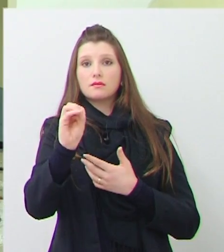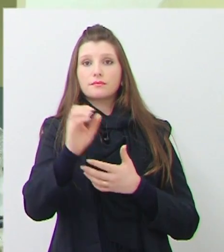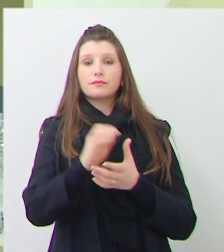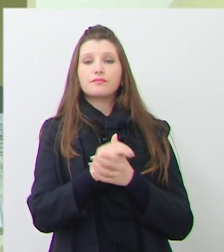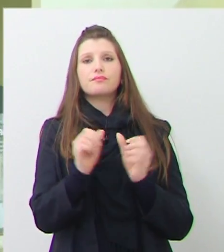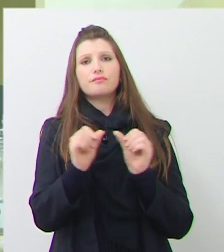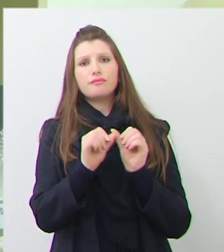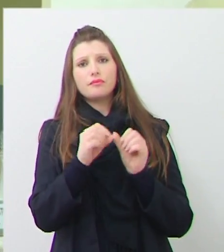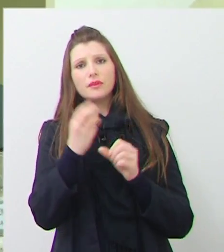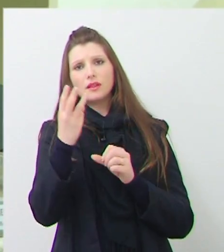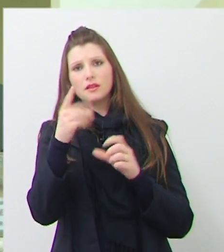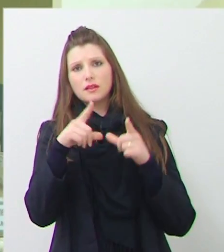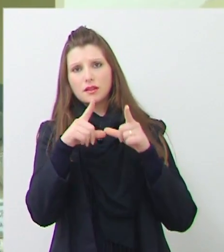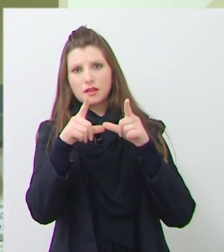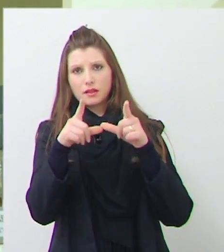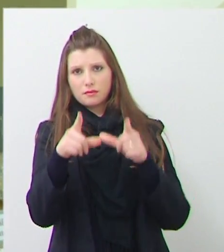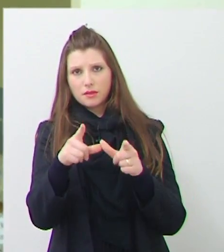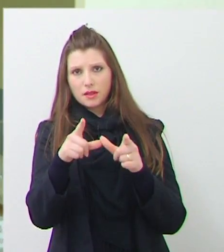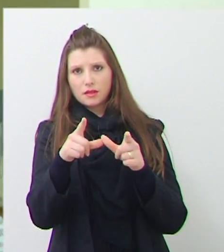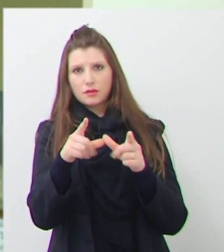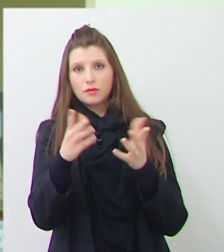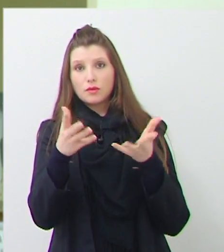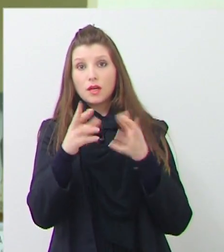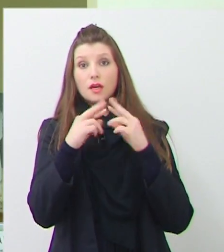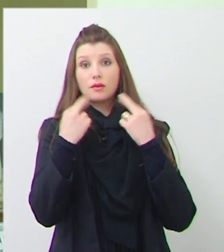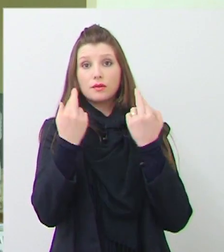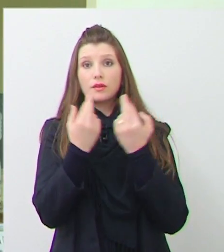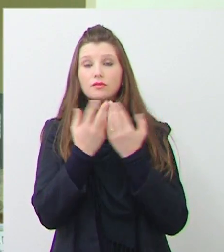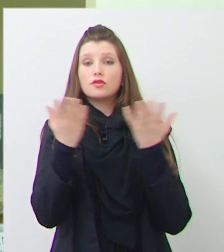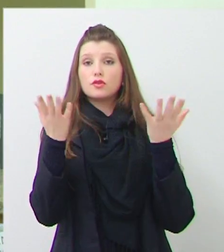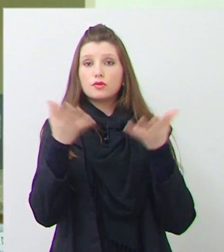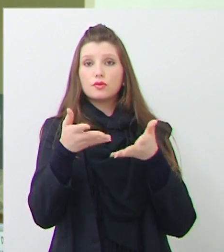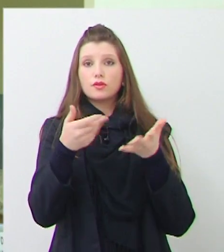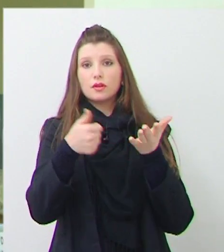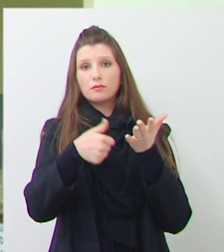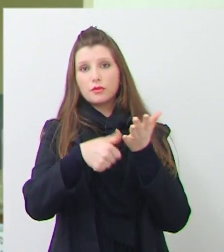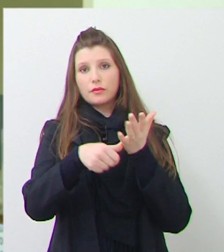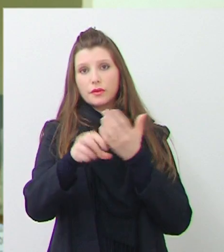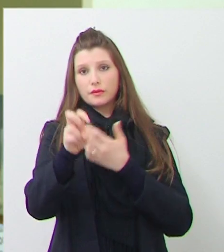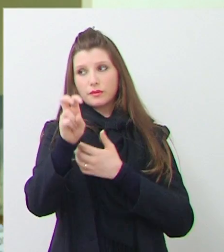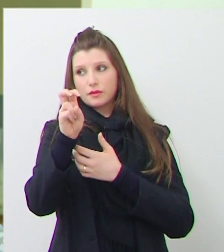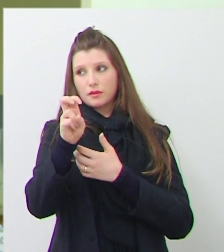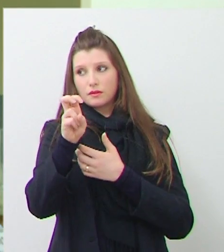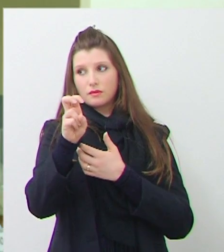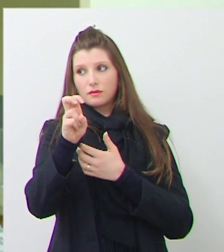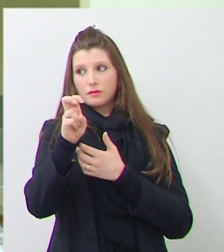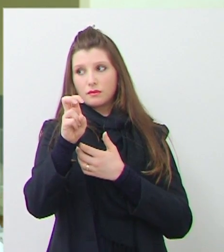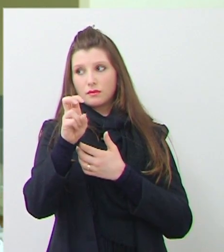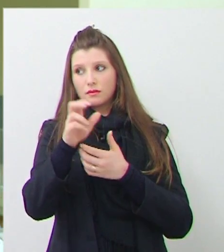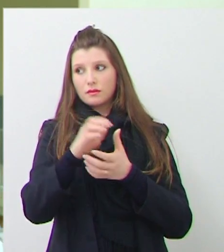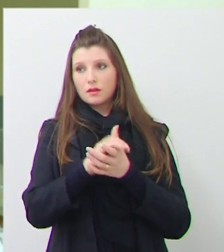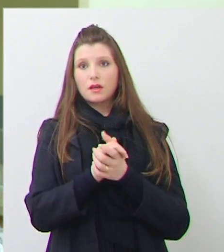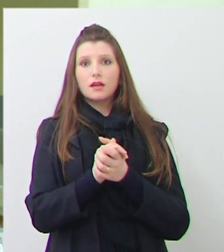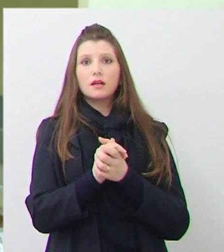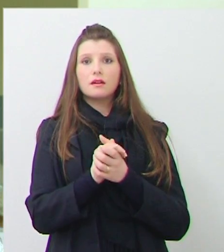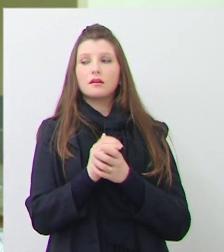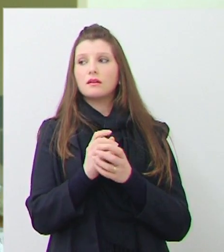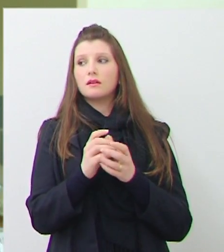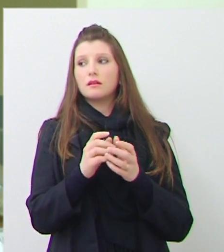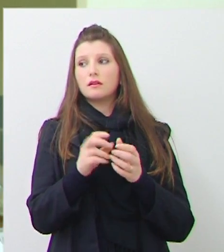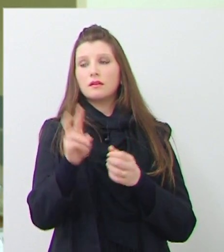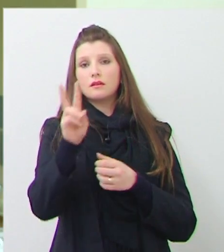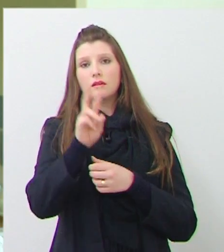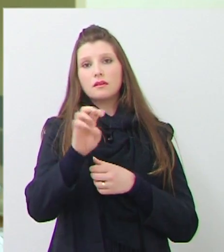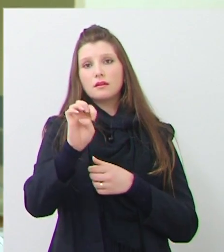fez 3 requerimentos durante a sessão de hoje, sendo que foram aprovados 5 requerimentos. E aqui ao meu lado também o